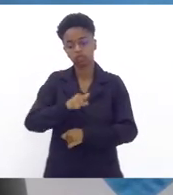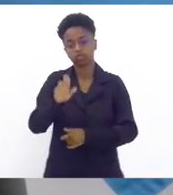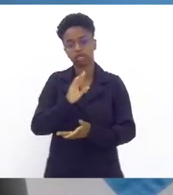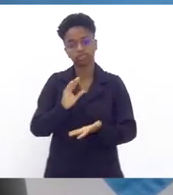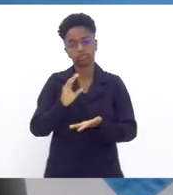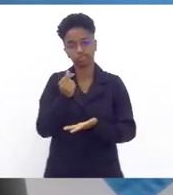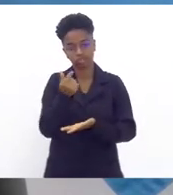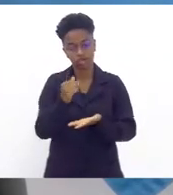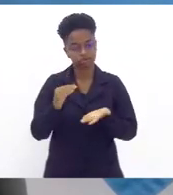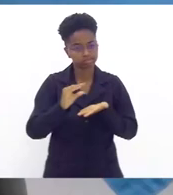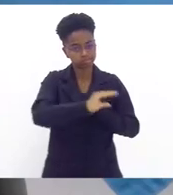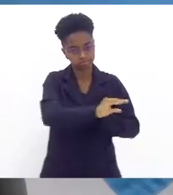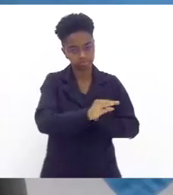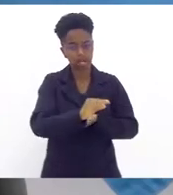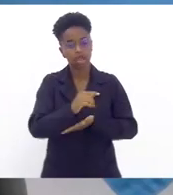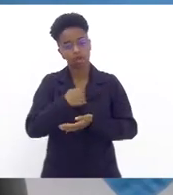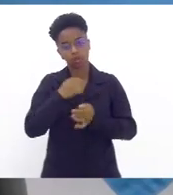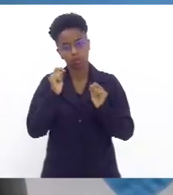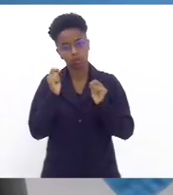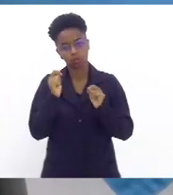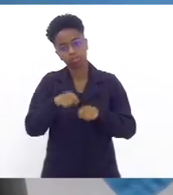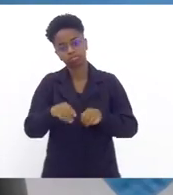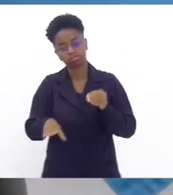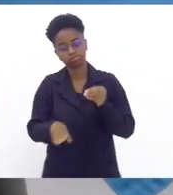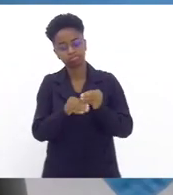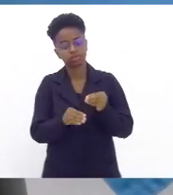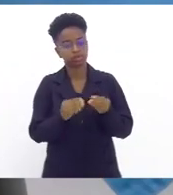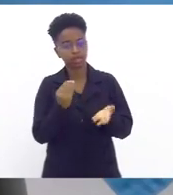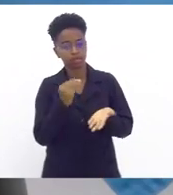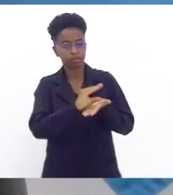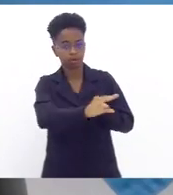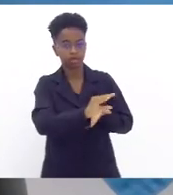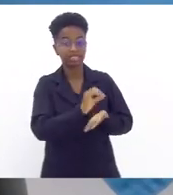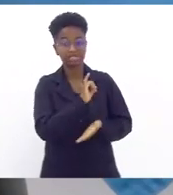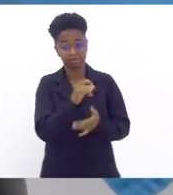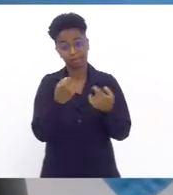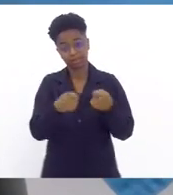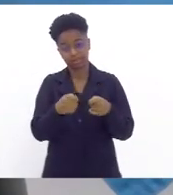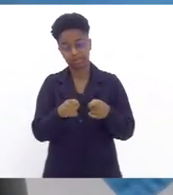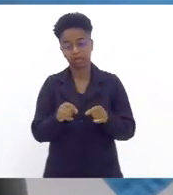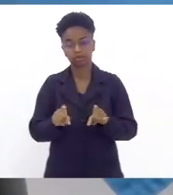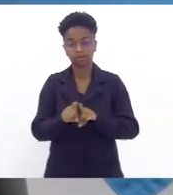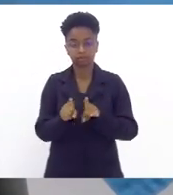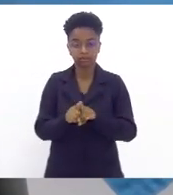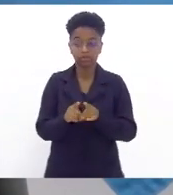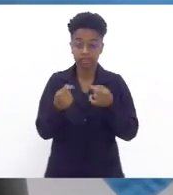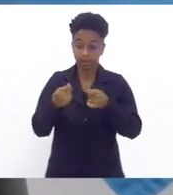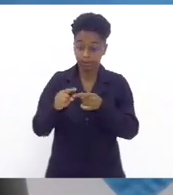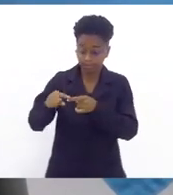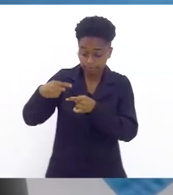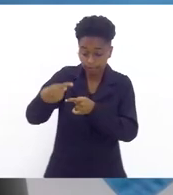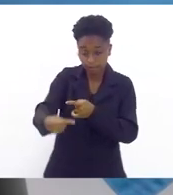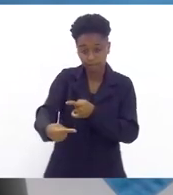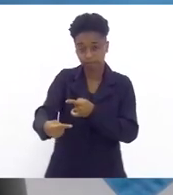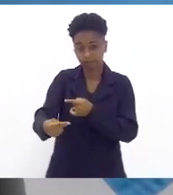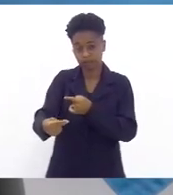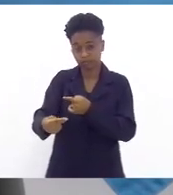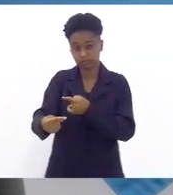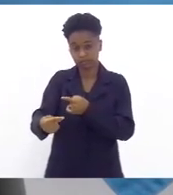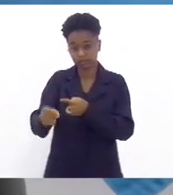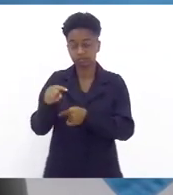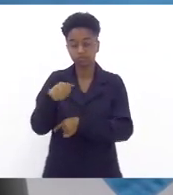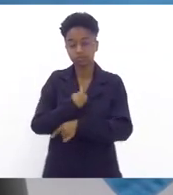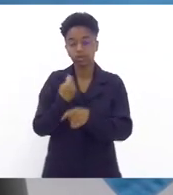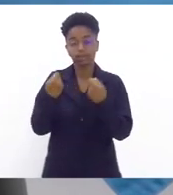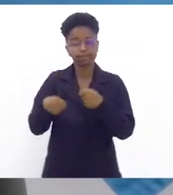na escola e que eu pudesse enviar mais obviamente com a necessidade as necessidades posteriores que a gente vai